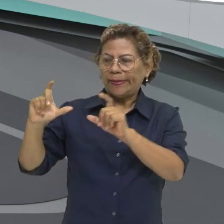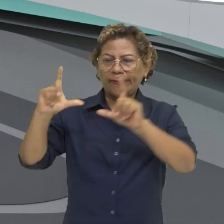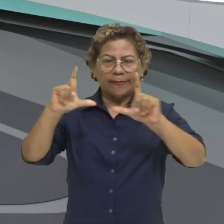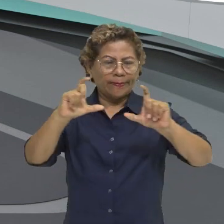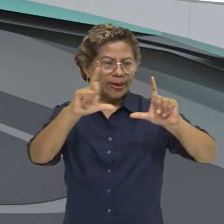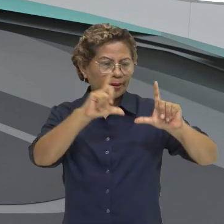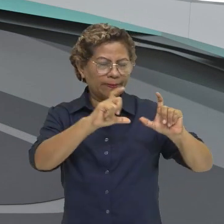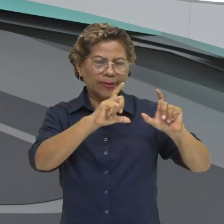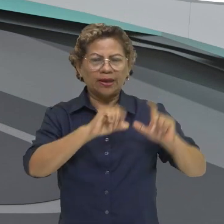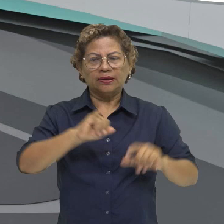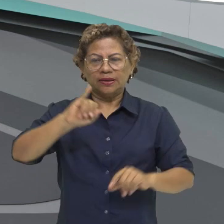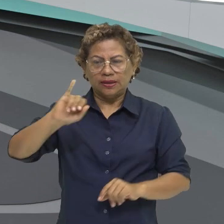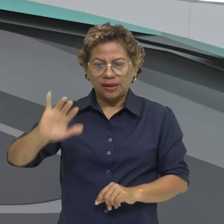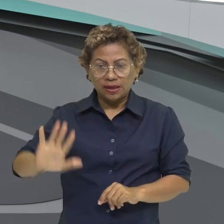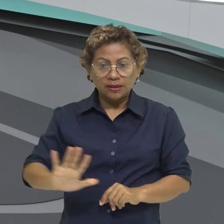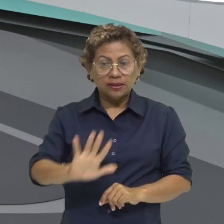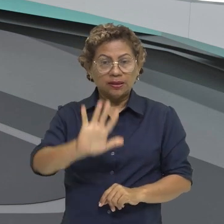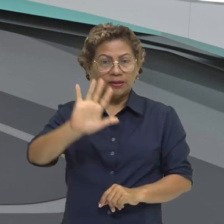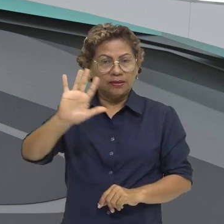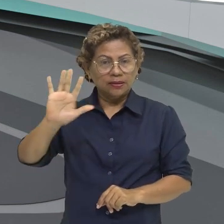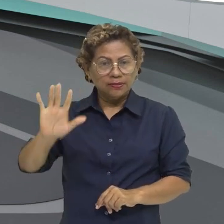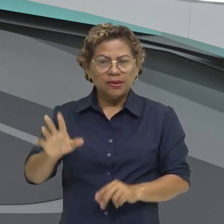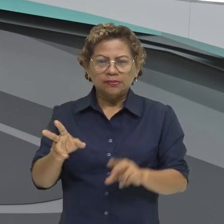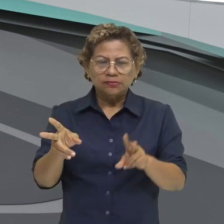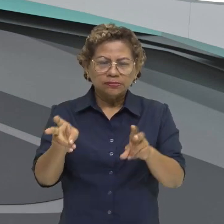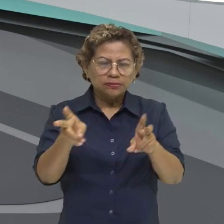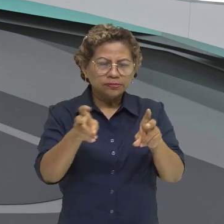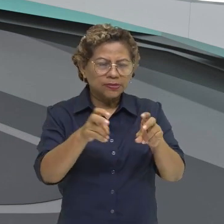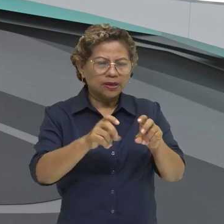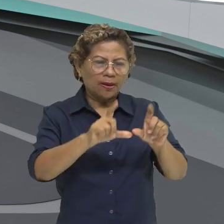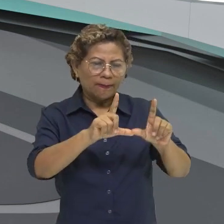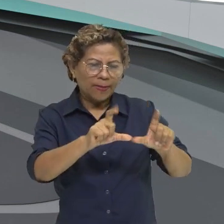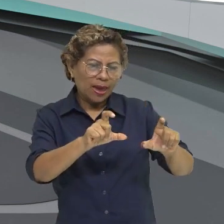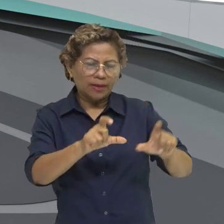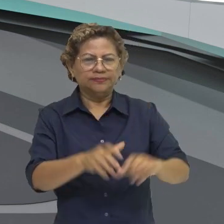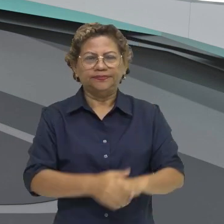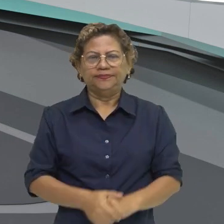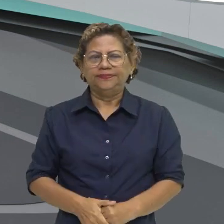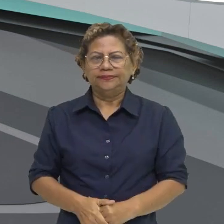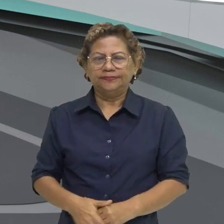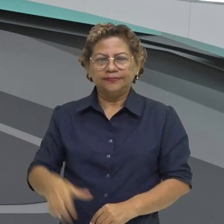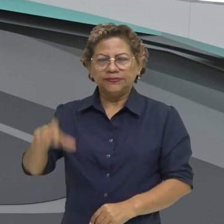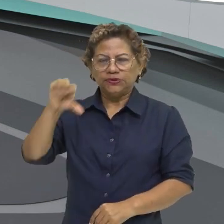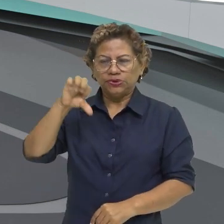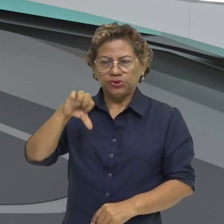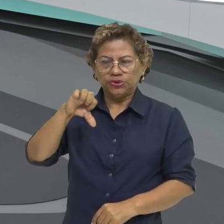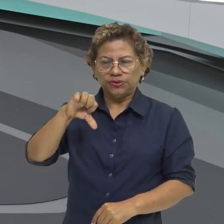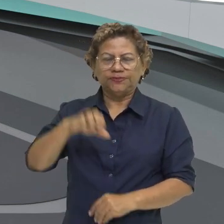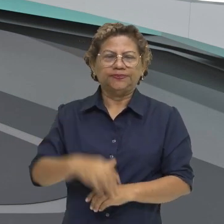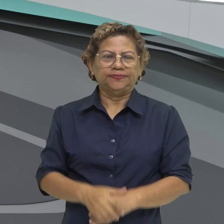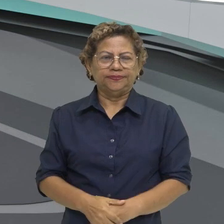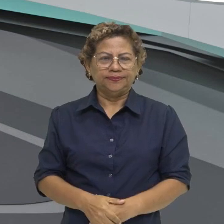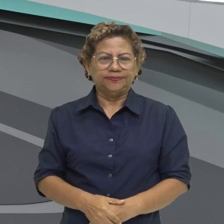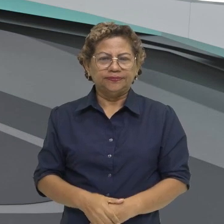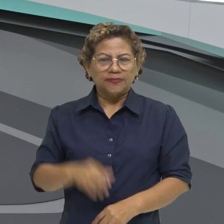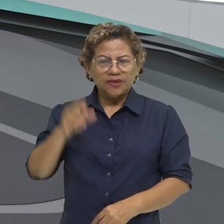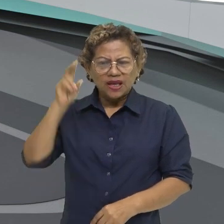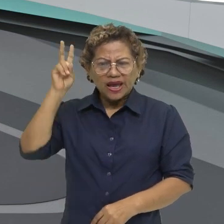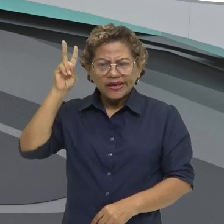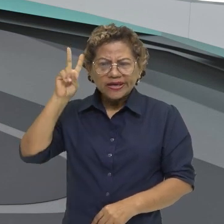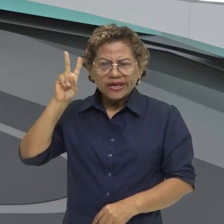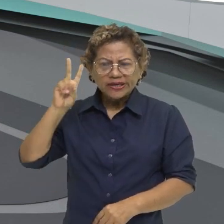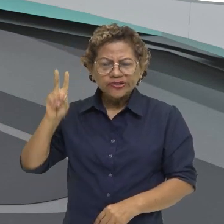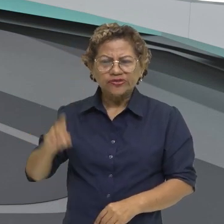as imagens, né, que captam naquele momento. Nona arte, histórias em quadrinhos. Você sabia que as histórias